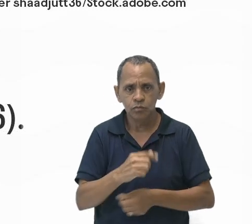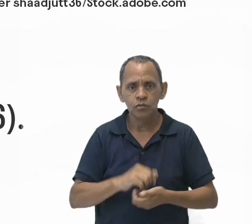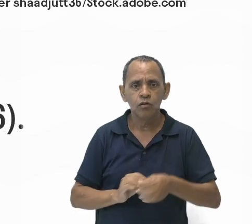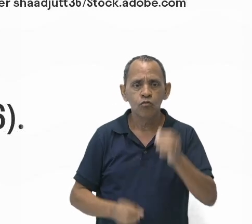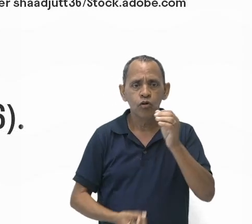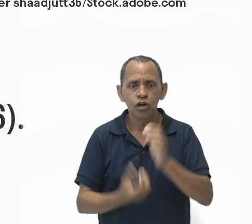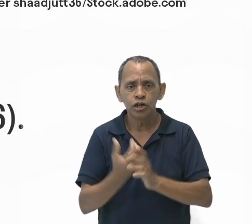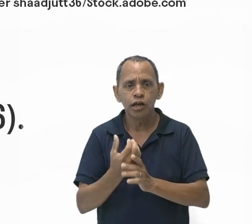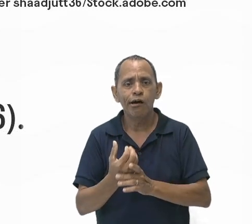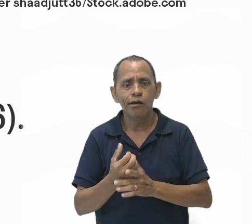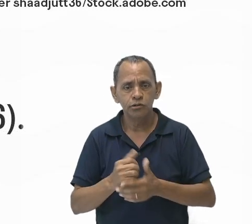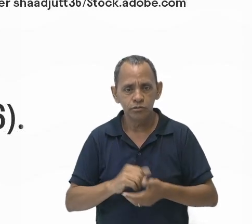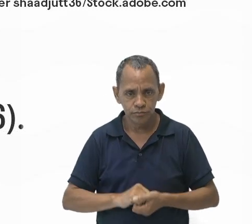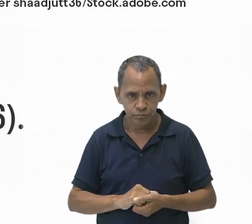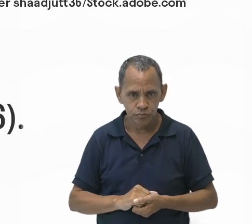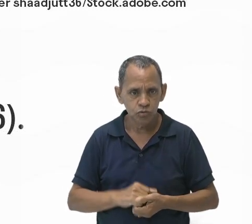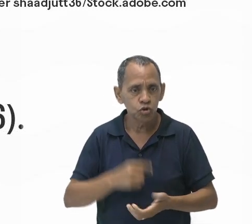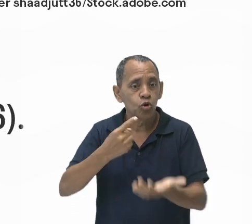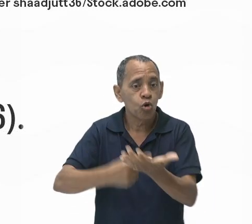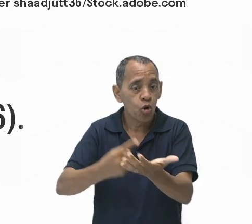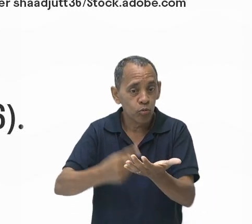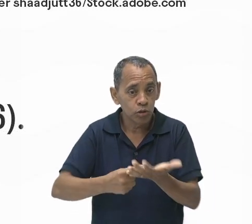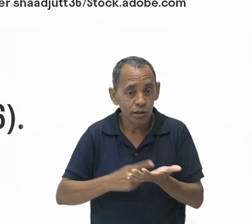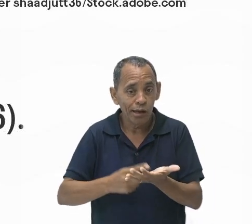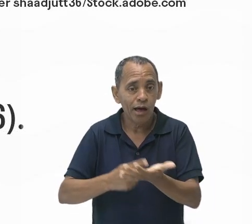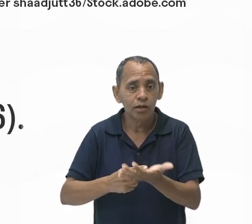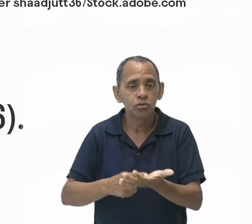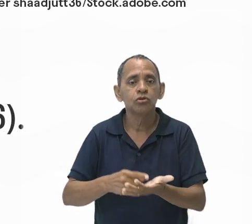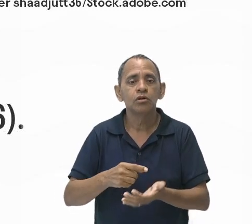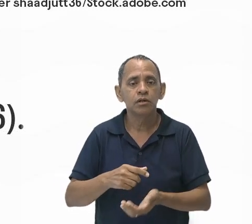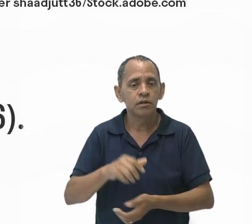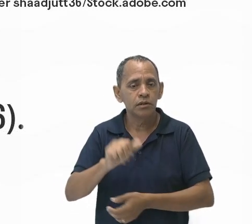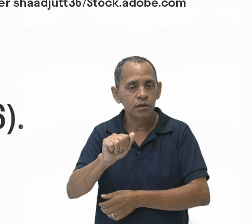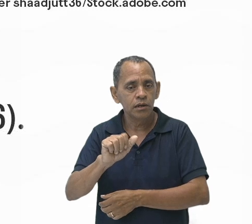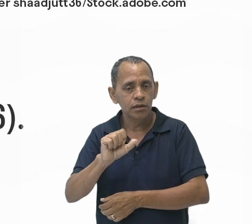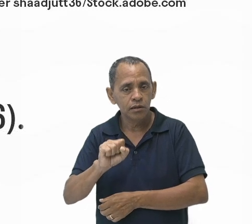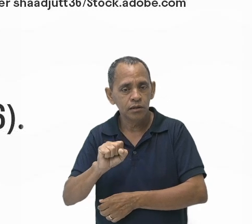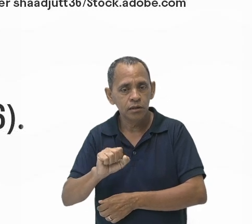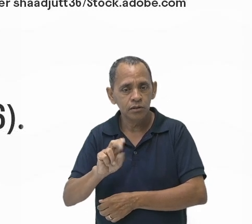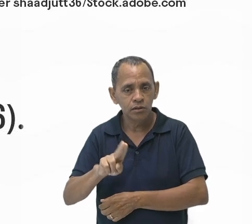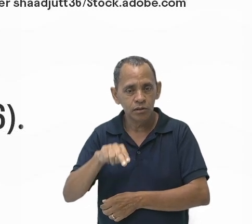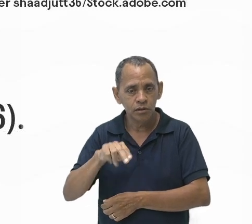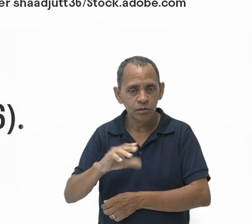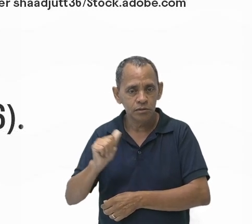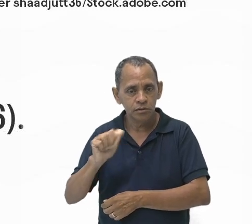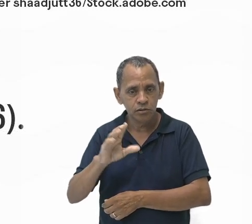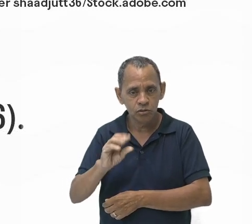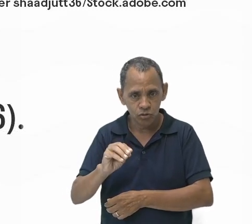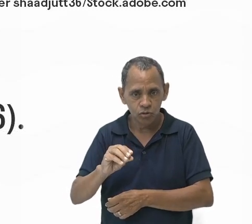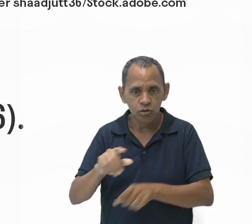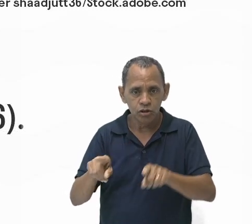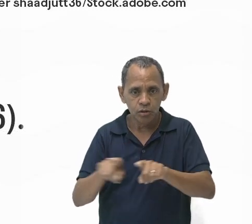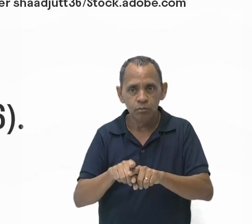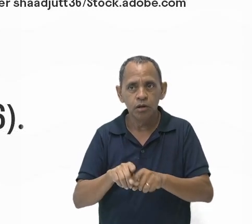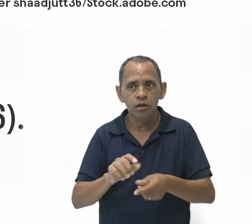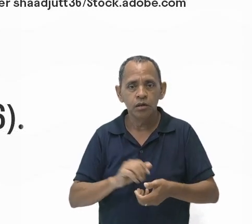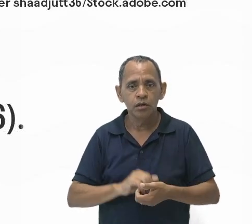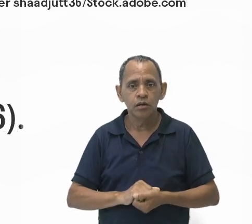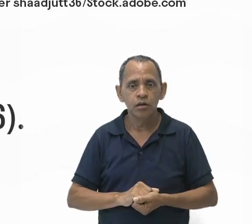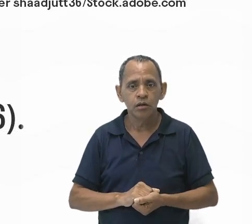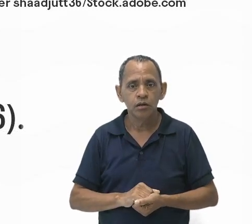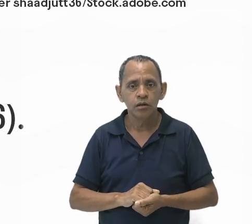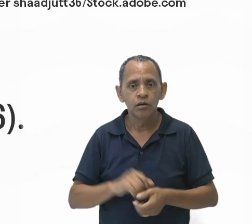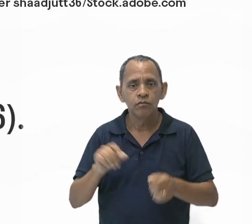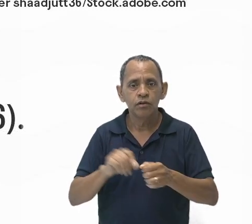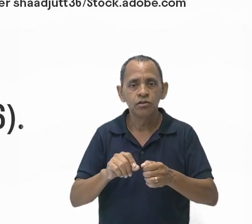1991, tá certo? Através do Tratado de Assunção. E aí fazia